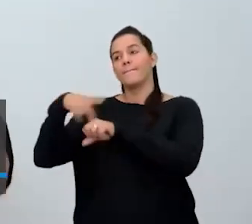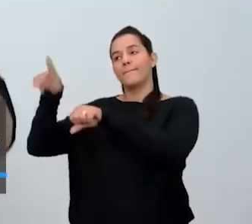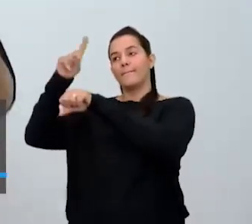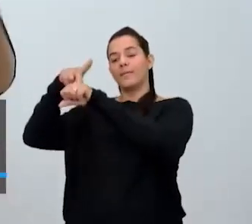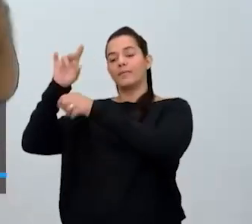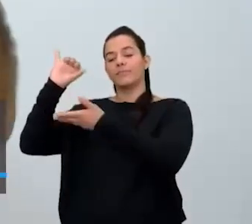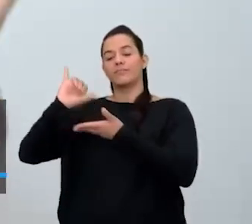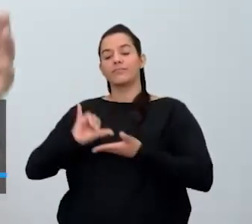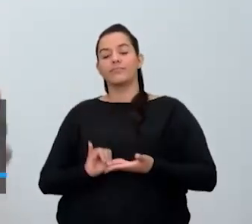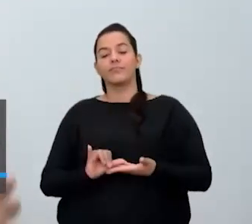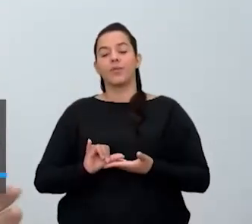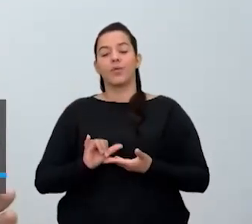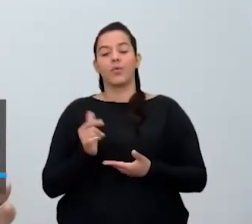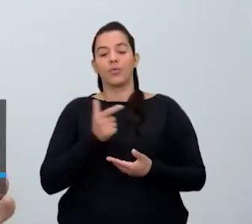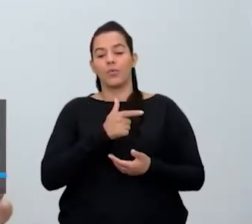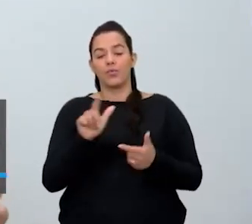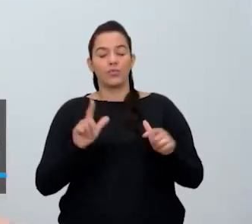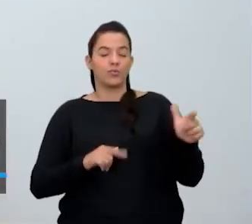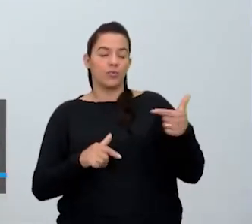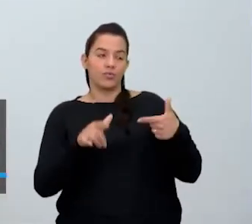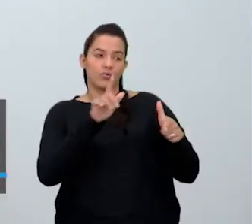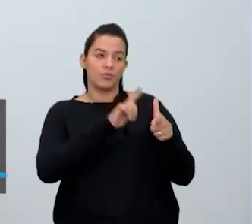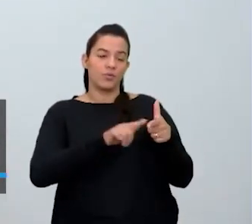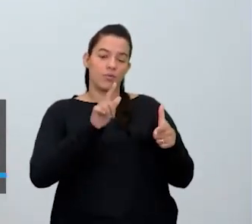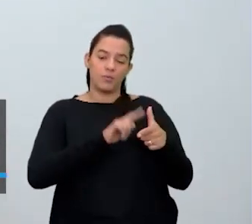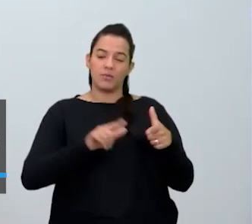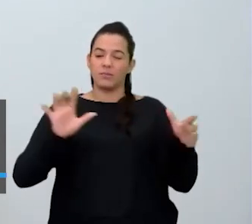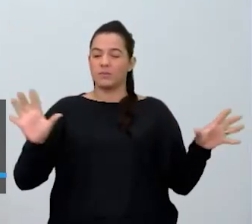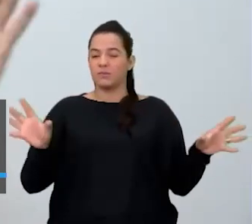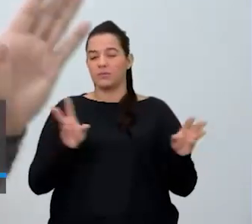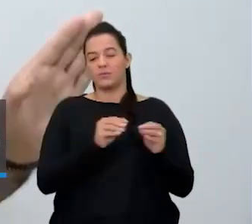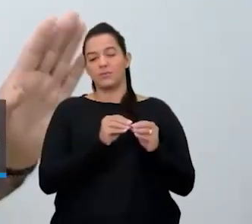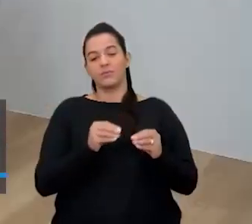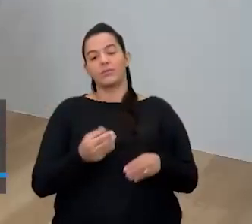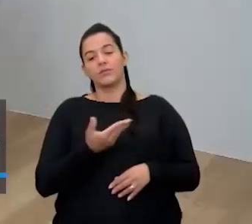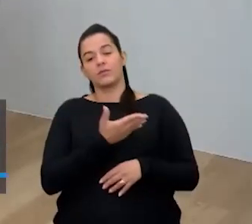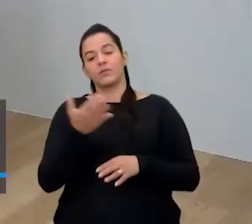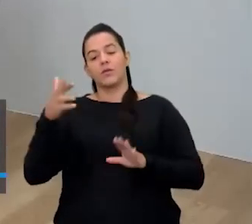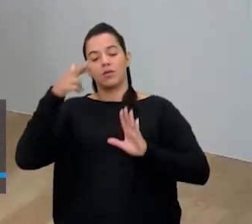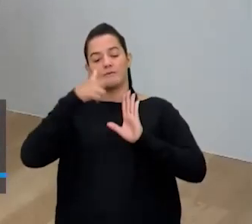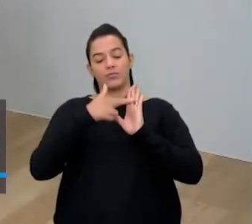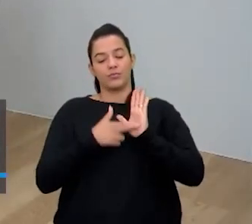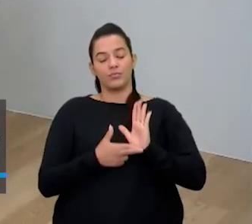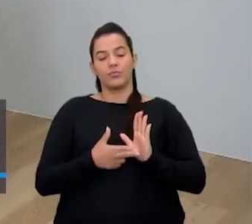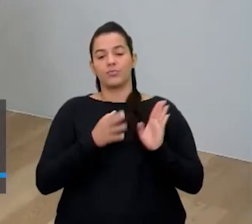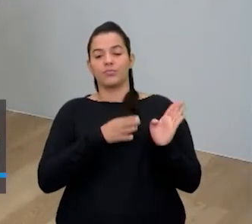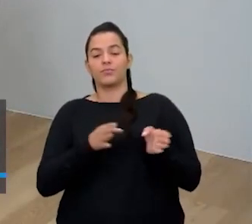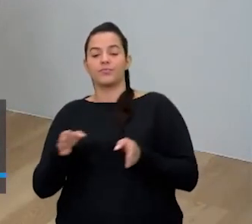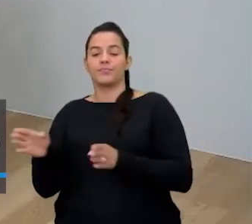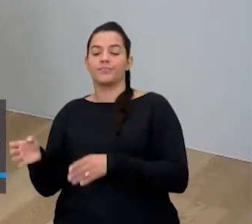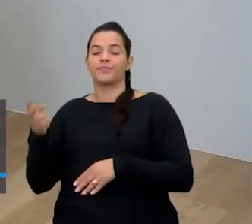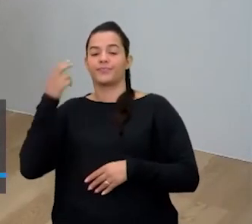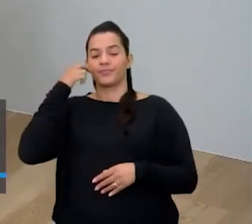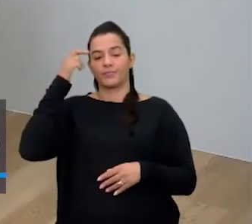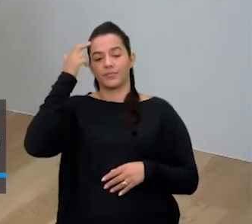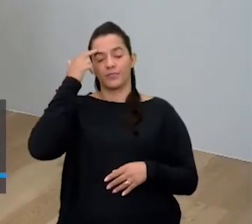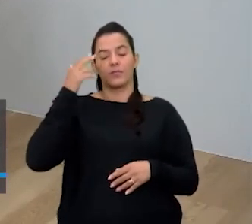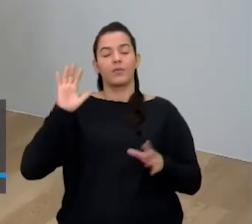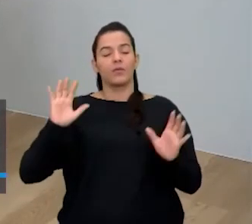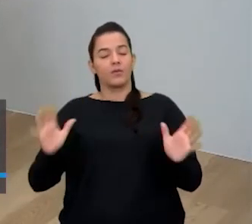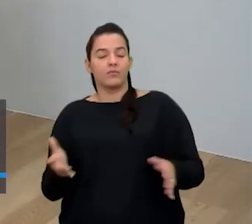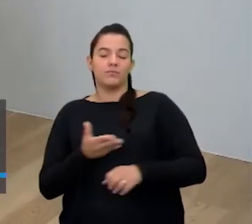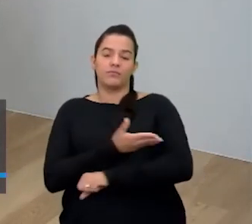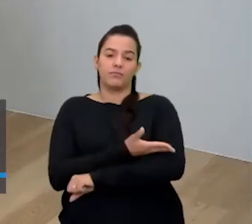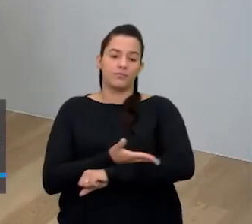exclusivizando, monopolizando todos os problemas, seja de ordem cultural, porque ele tem hábitos